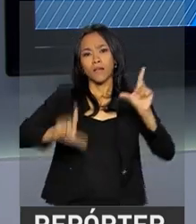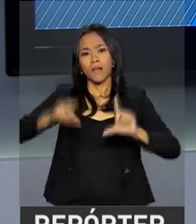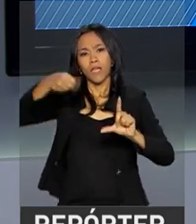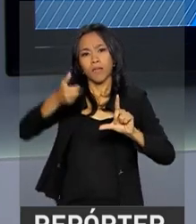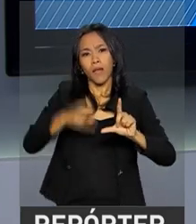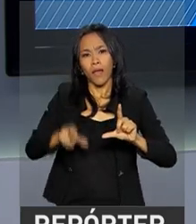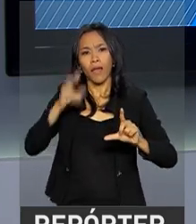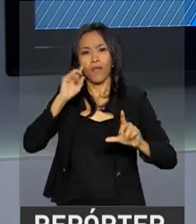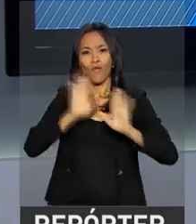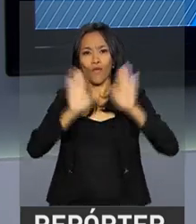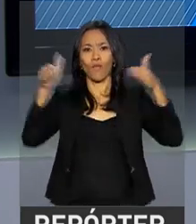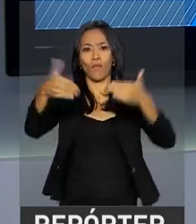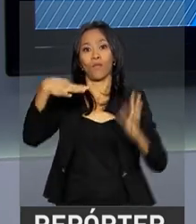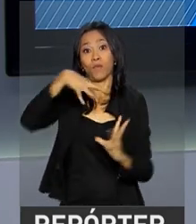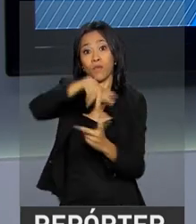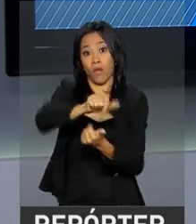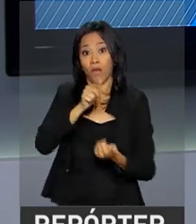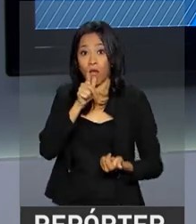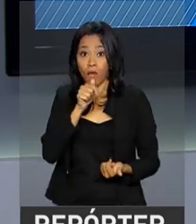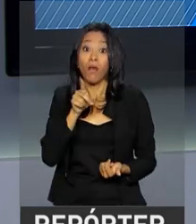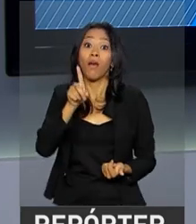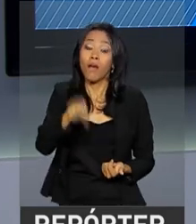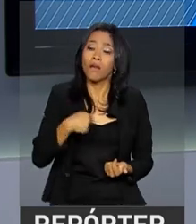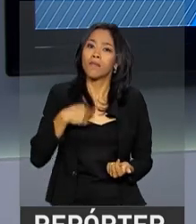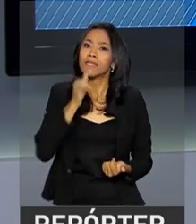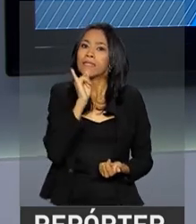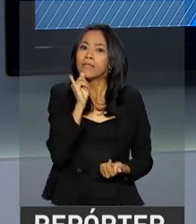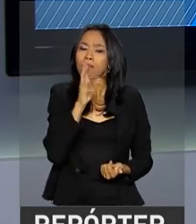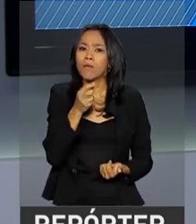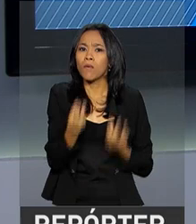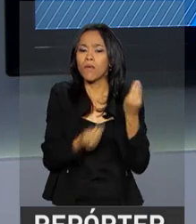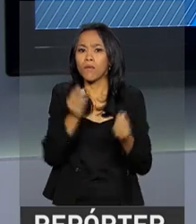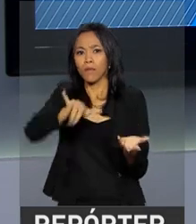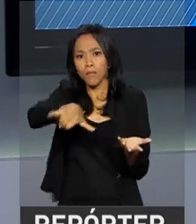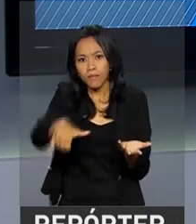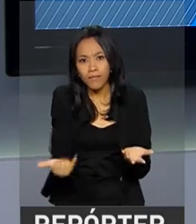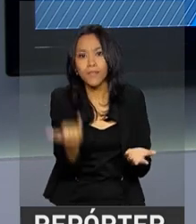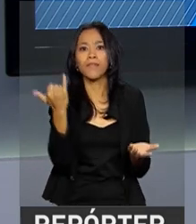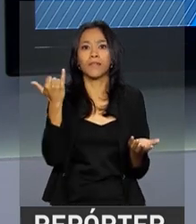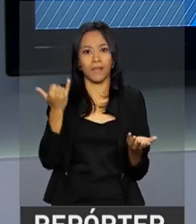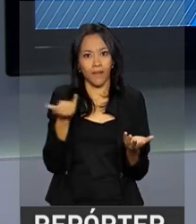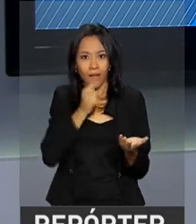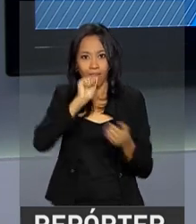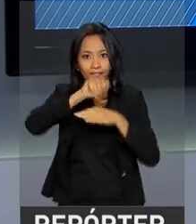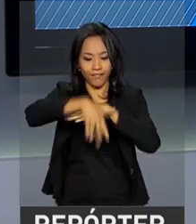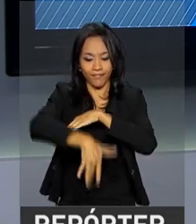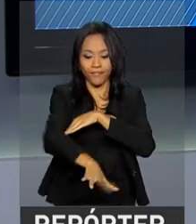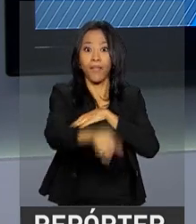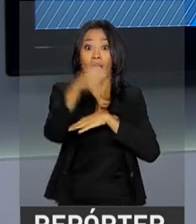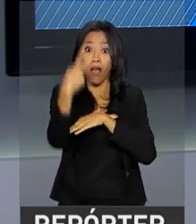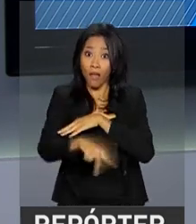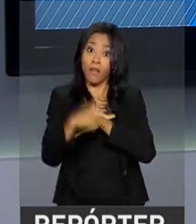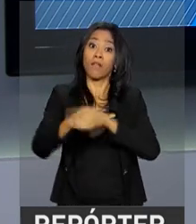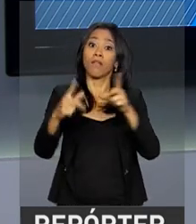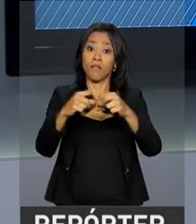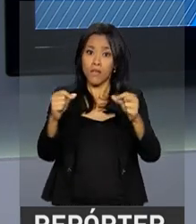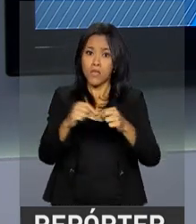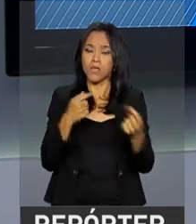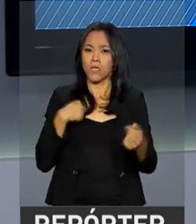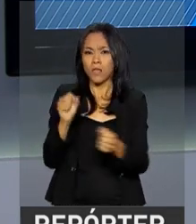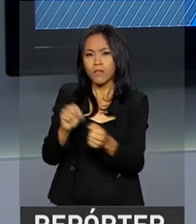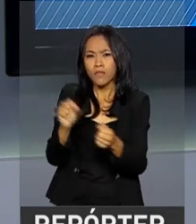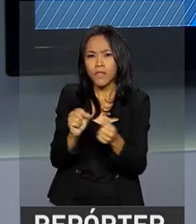da água traz hoje um exemplo bem sucedido de reaproveitamento dos recursos hídricos é um morador de brasília que montou um sistema